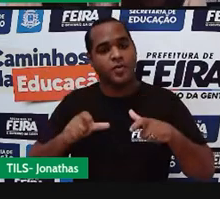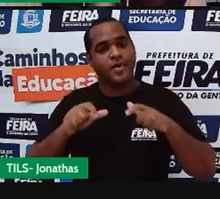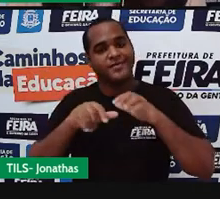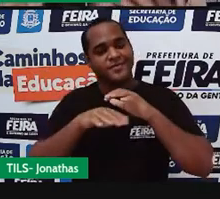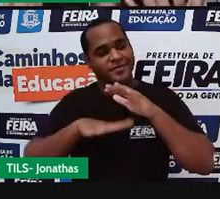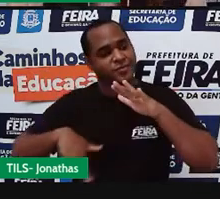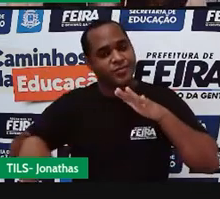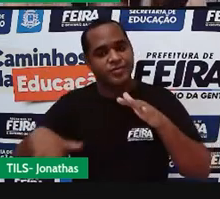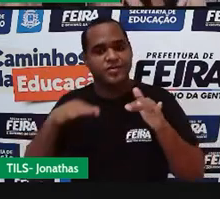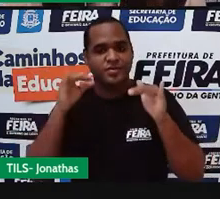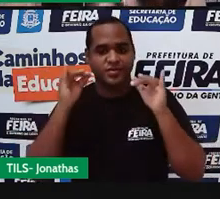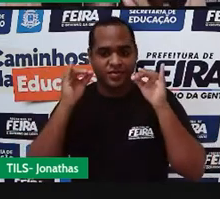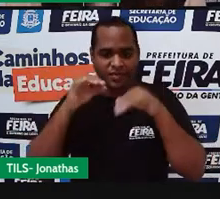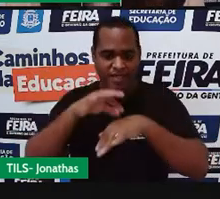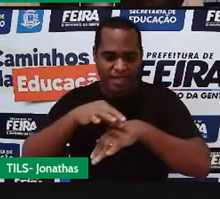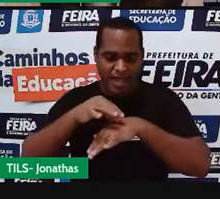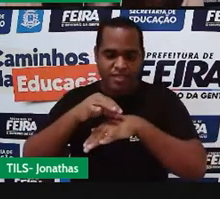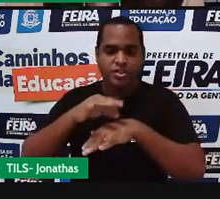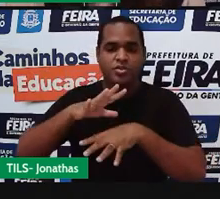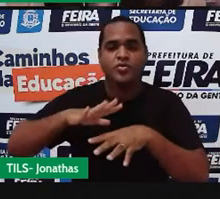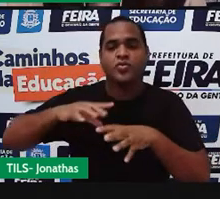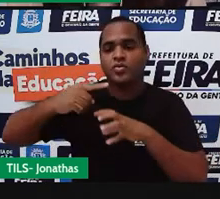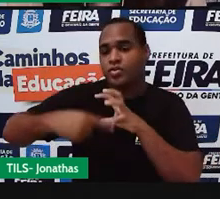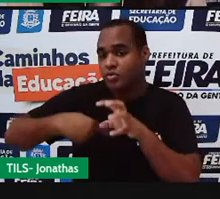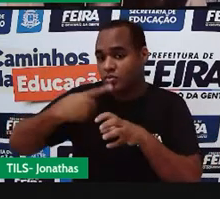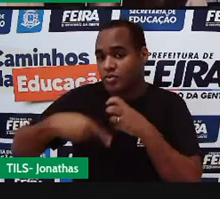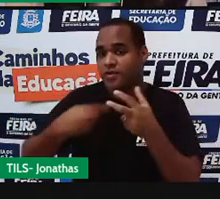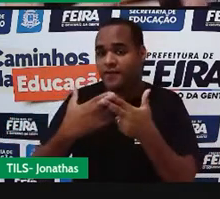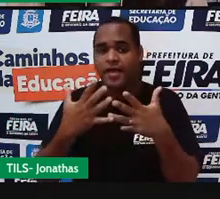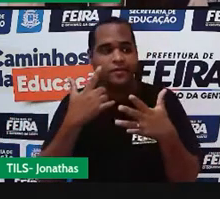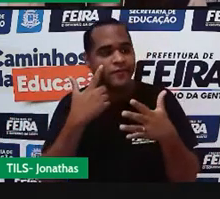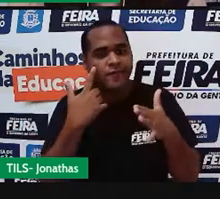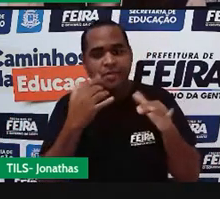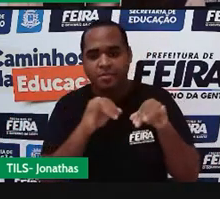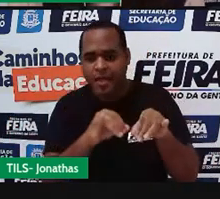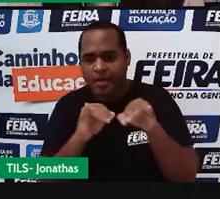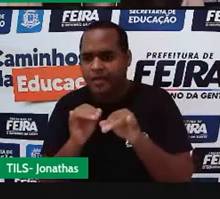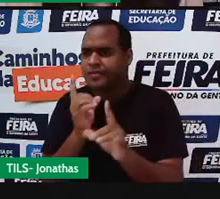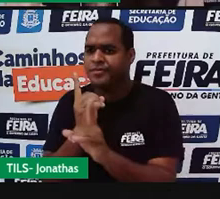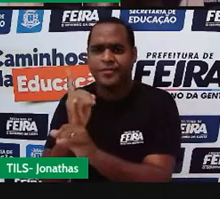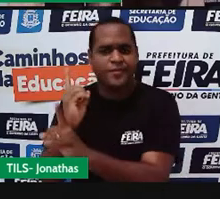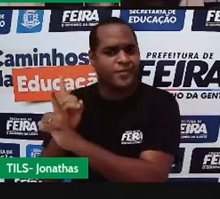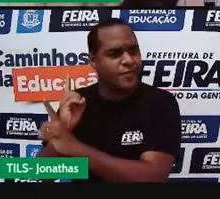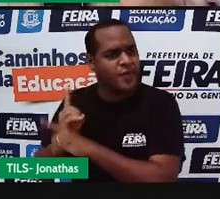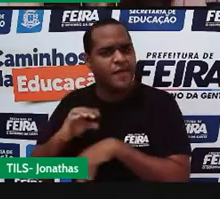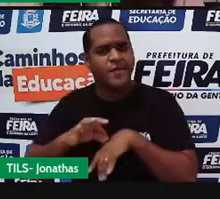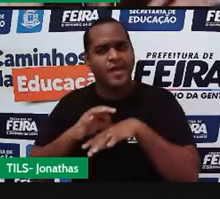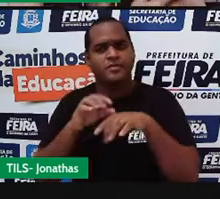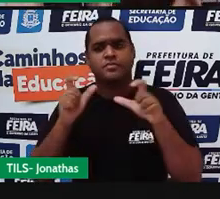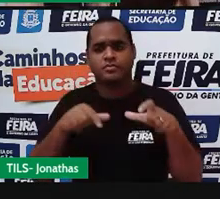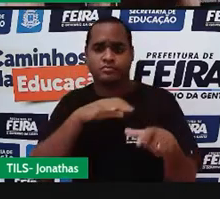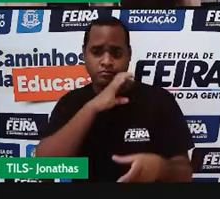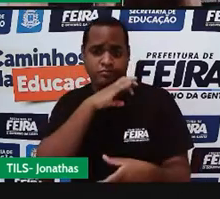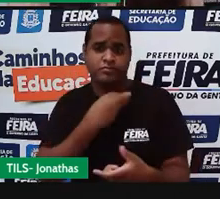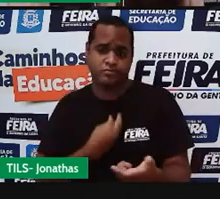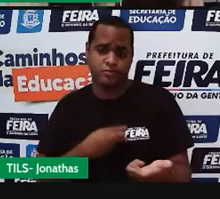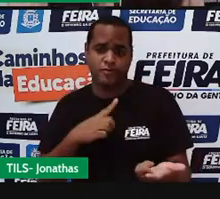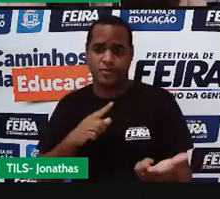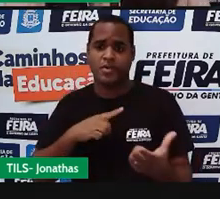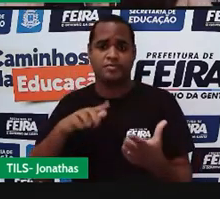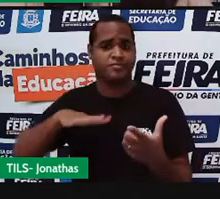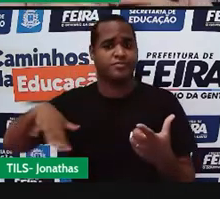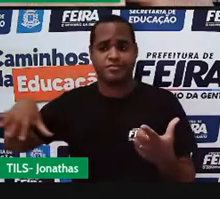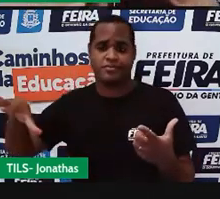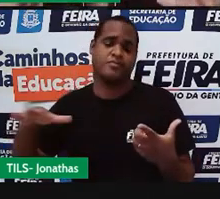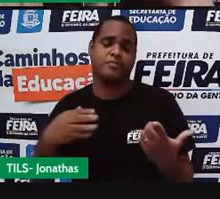de consumo de carne que a gente tem no nosso planeta né e só chega no mercado a gente vê um monte de carne disponível aquela carne veio de algum animal que tava lá no